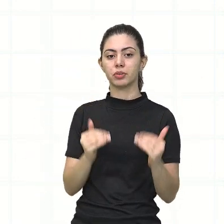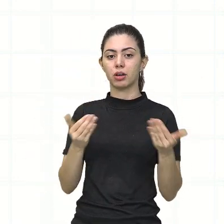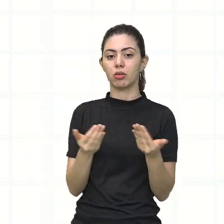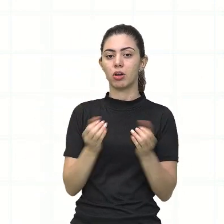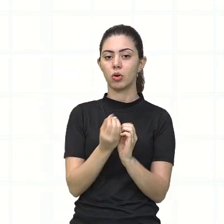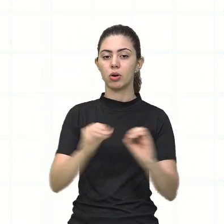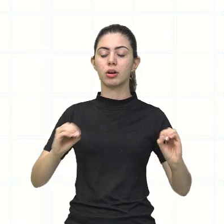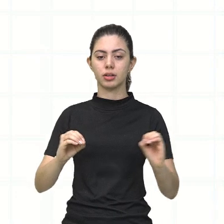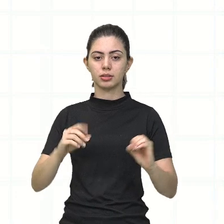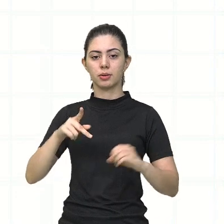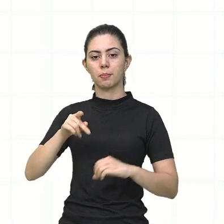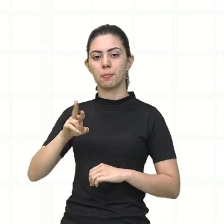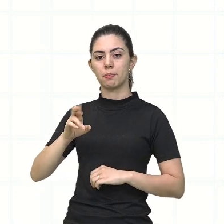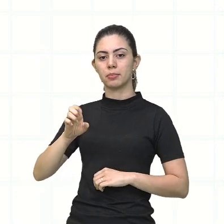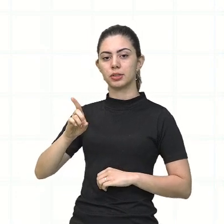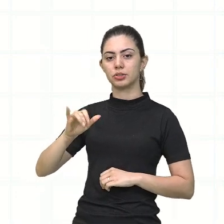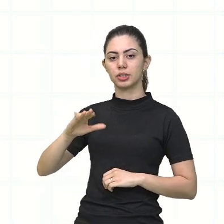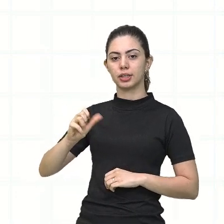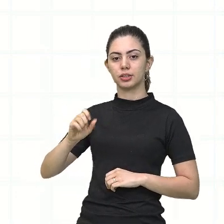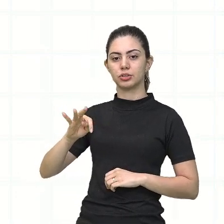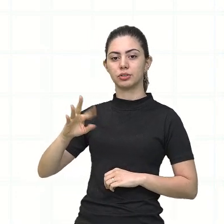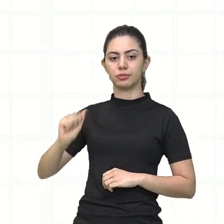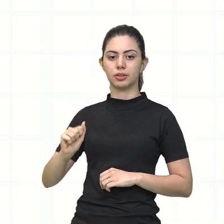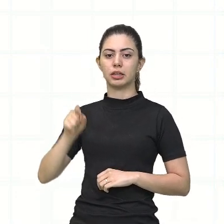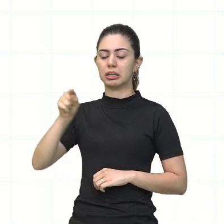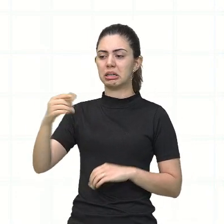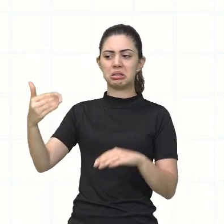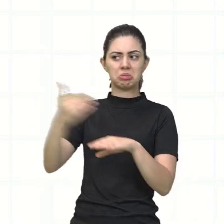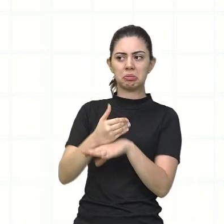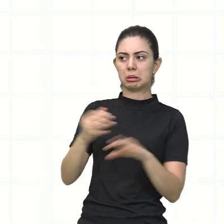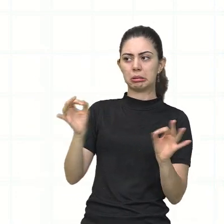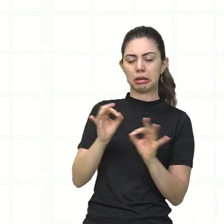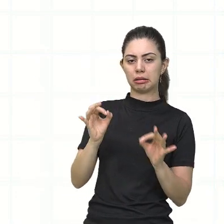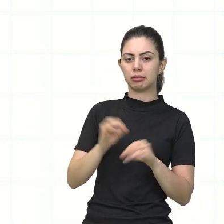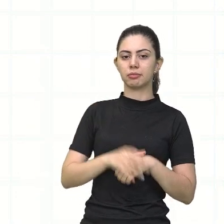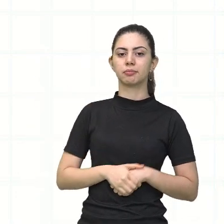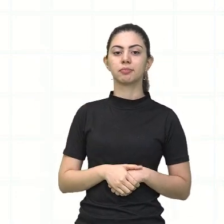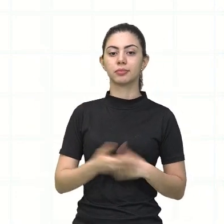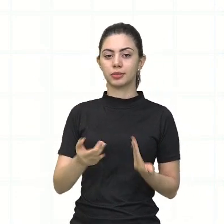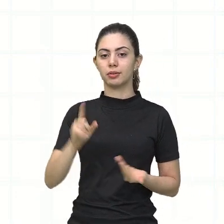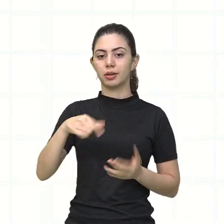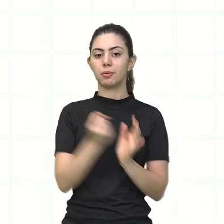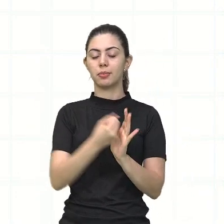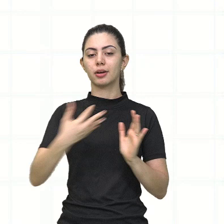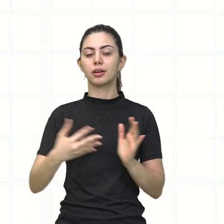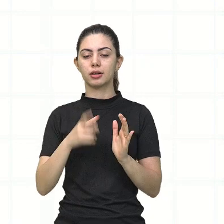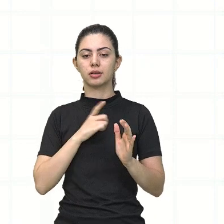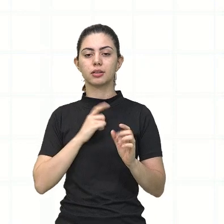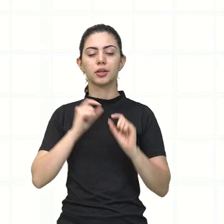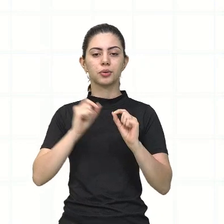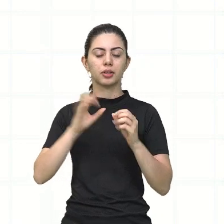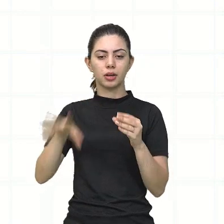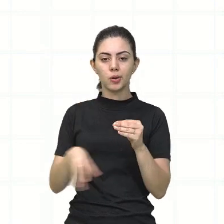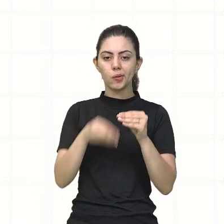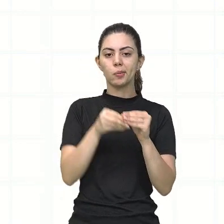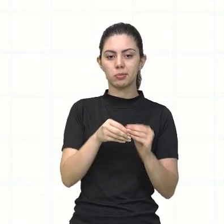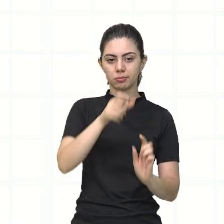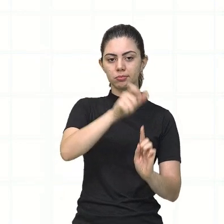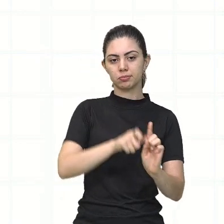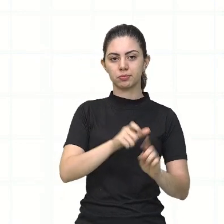fato é que ele não compareceu. Aquela característica que nós falamos, que vai complementar o sentido de um